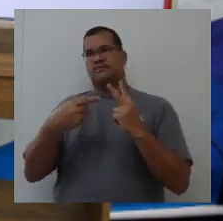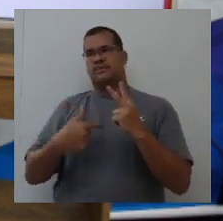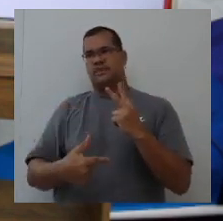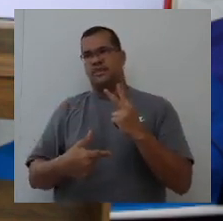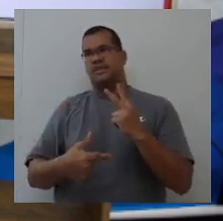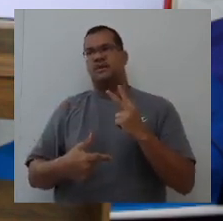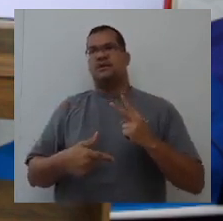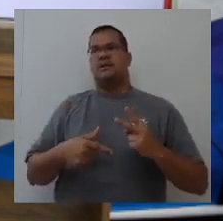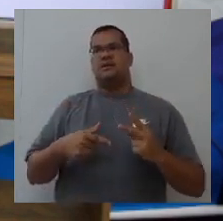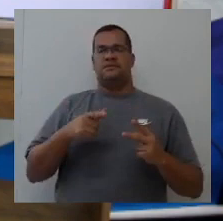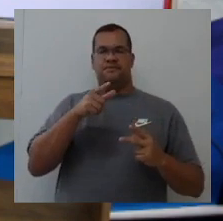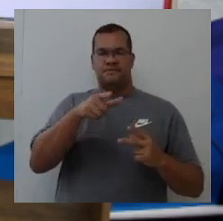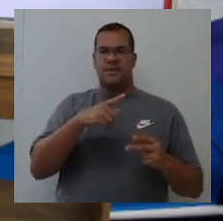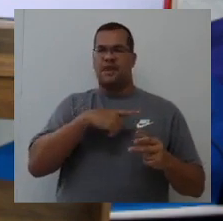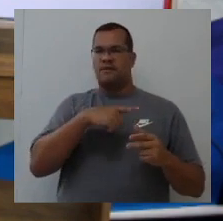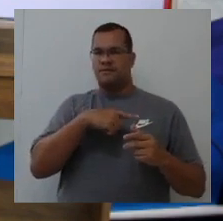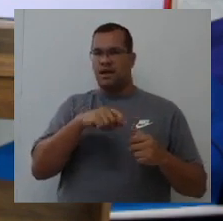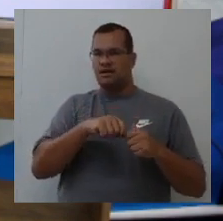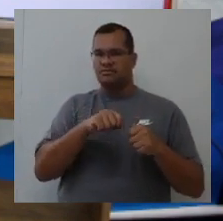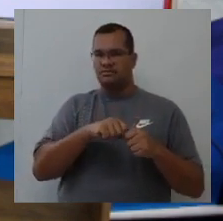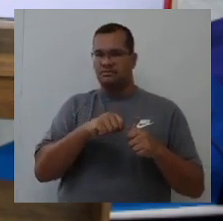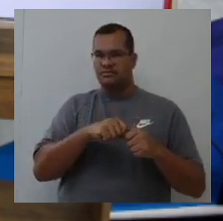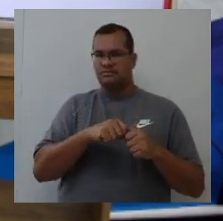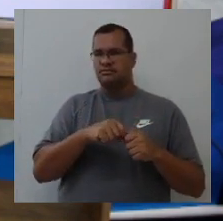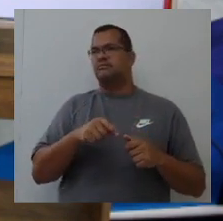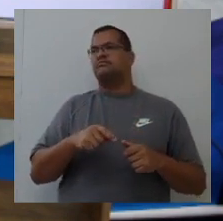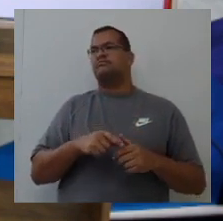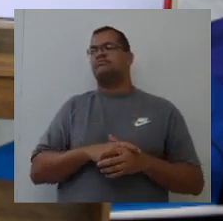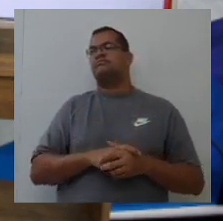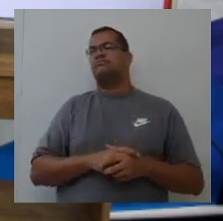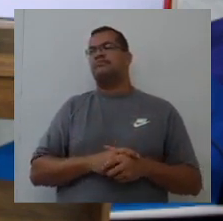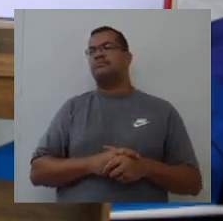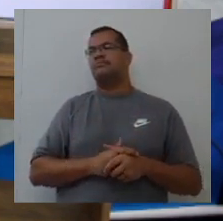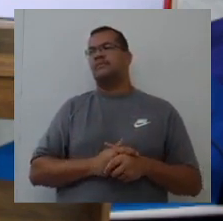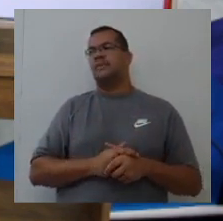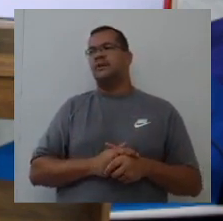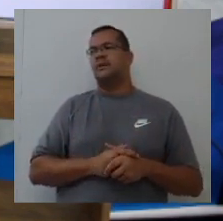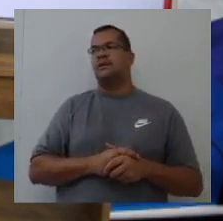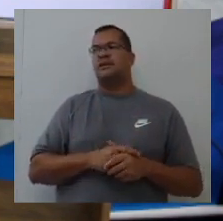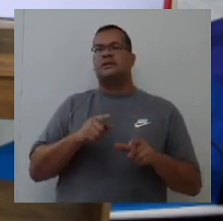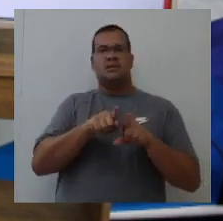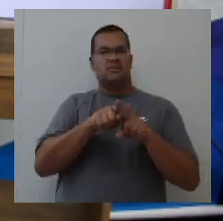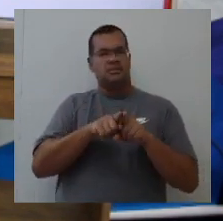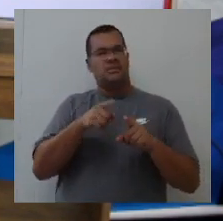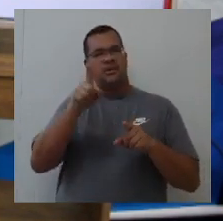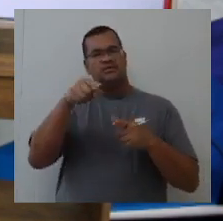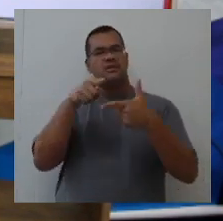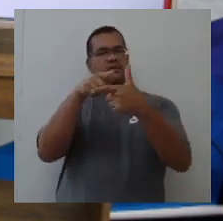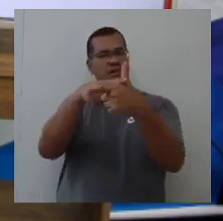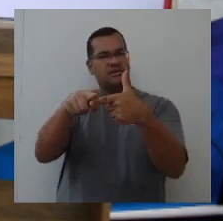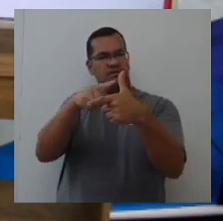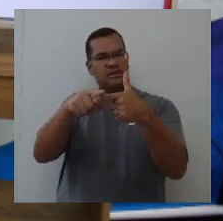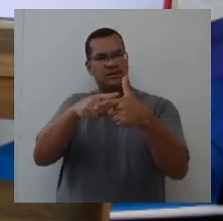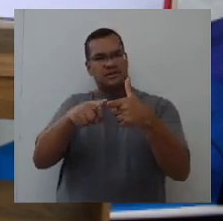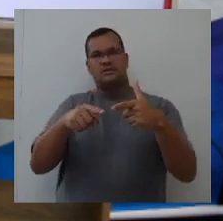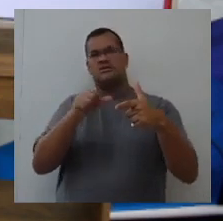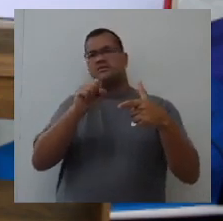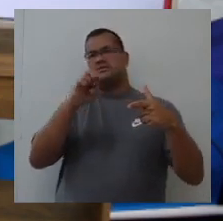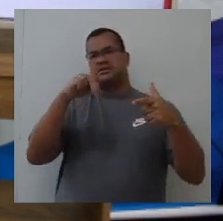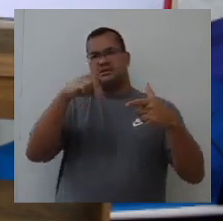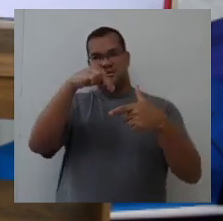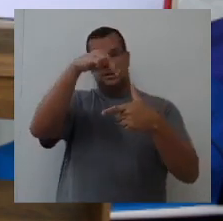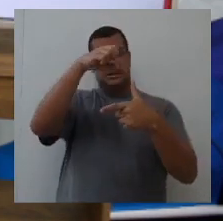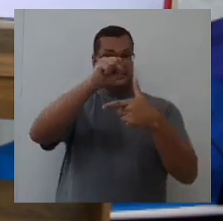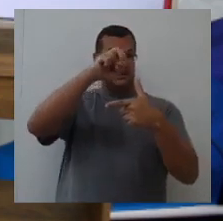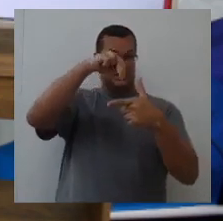Aí você racionaliza o denominador do processo e depois você vai dividir o seno pelo cosseno de 60 graus